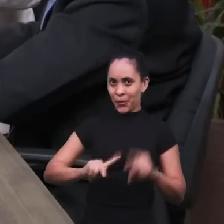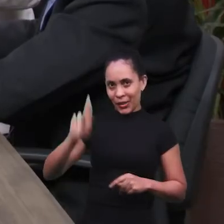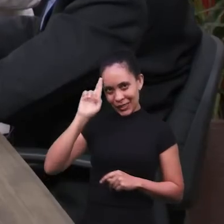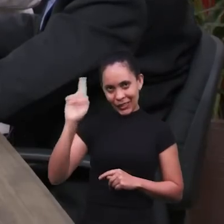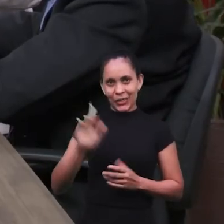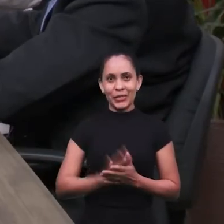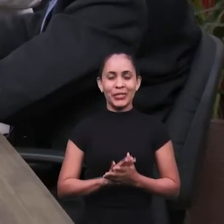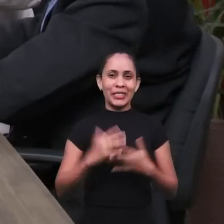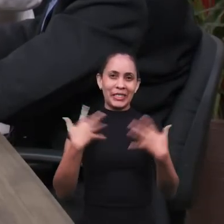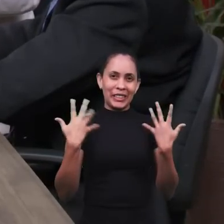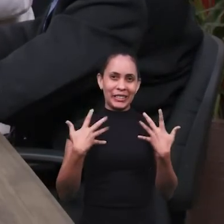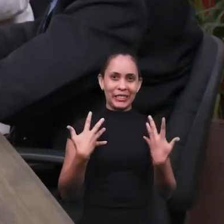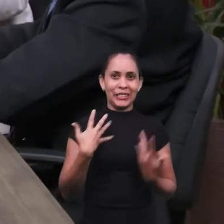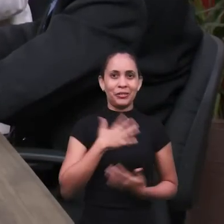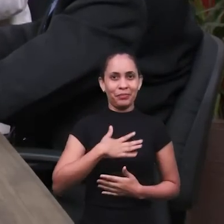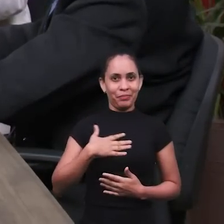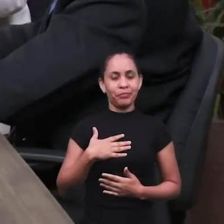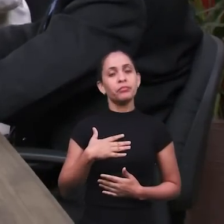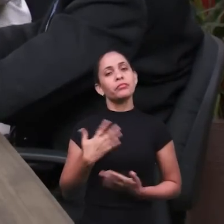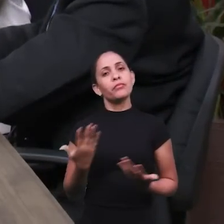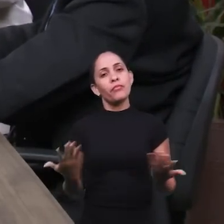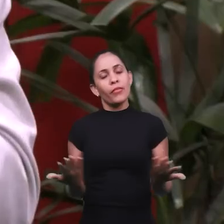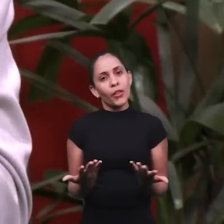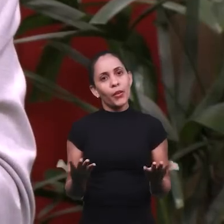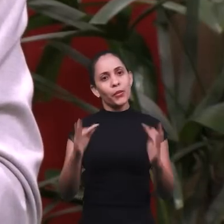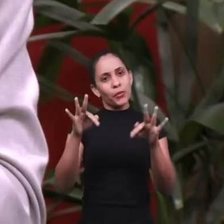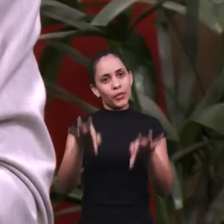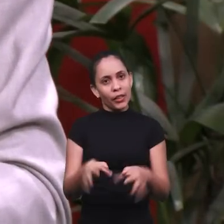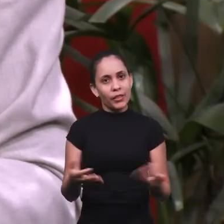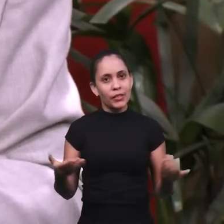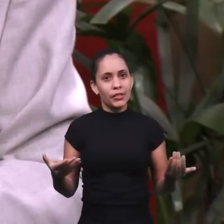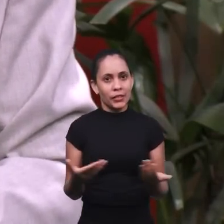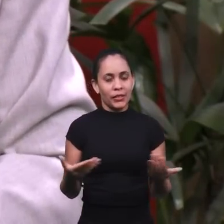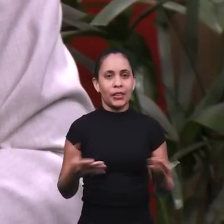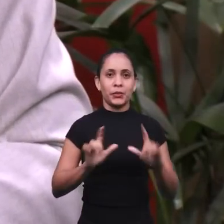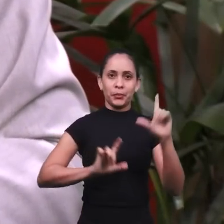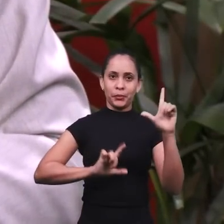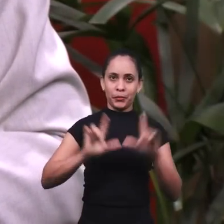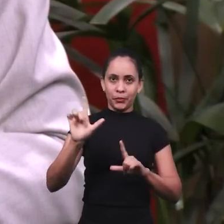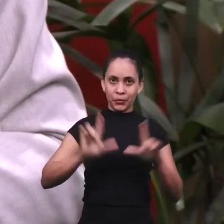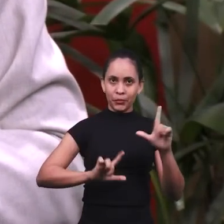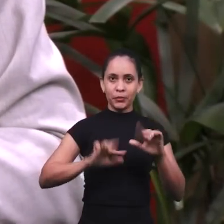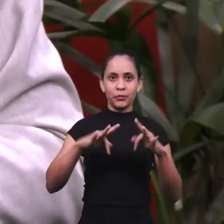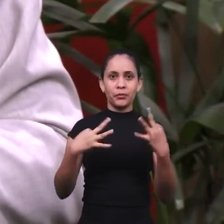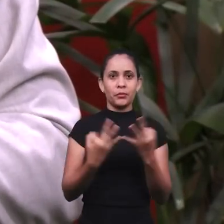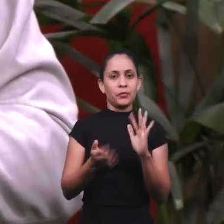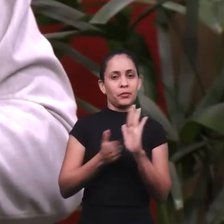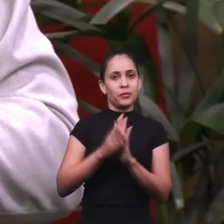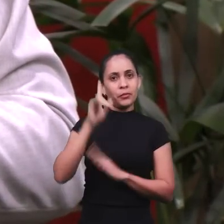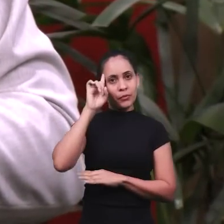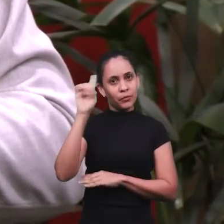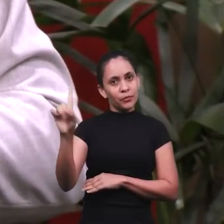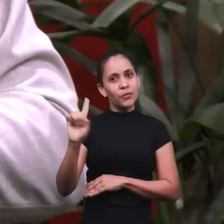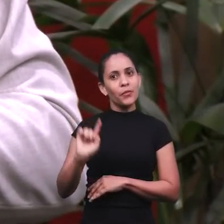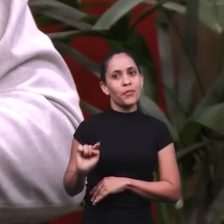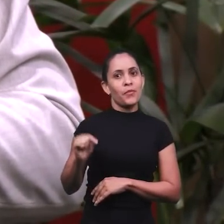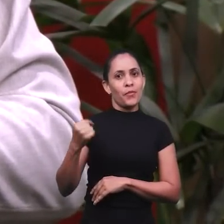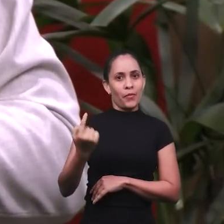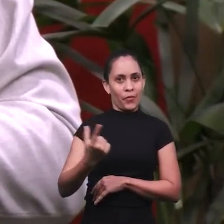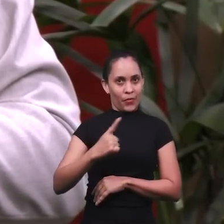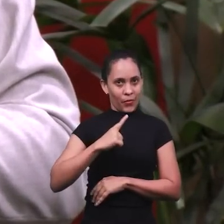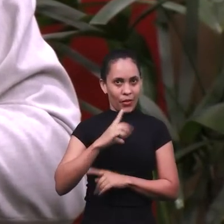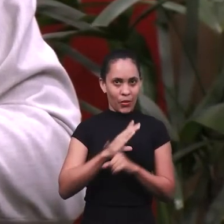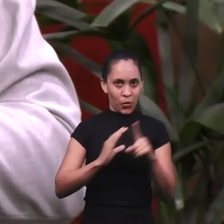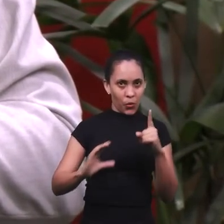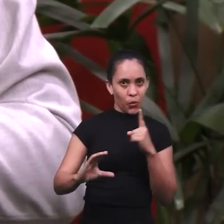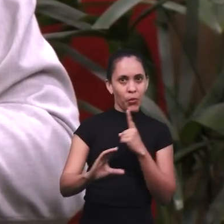Senhor. A paz do Senhor. A paz do Senhor. Uma alegria e um prazer. Muito bem, a gente chega então ao final de mais uma edição do programa Família e Projeto de Deus. Daqui a pouquinho você